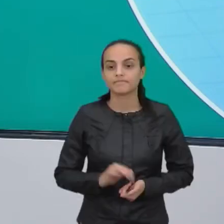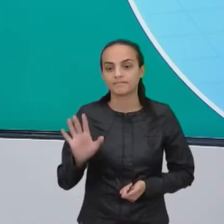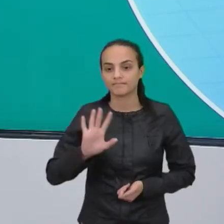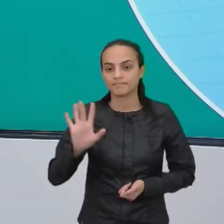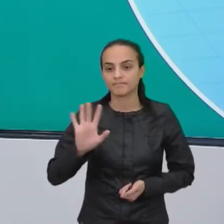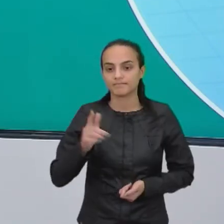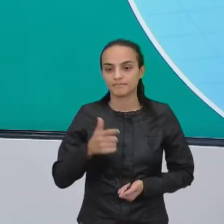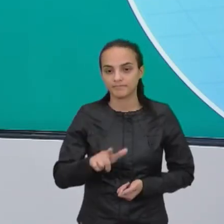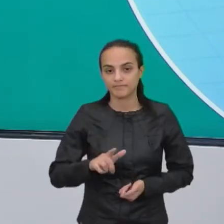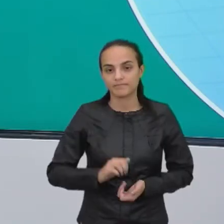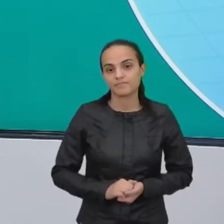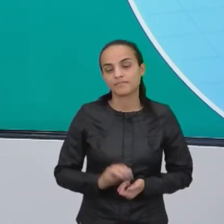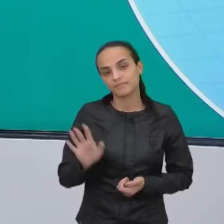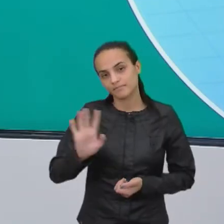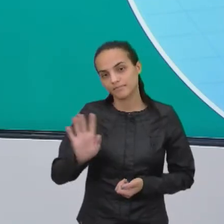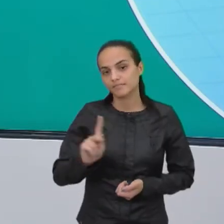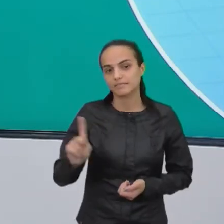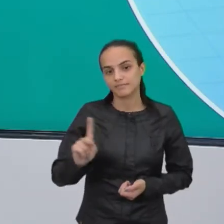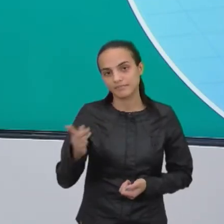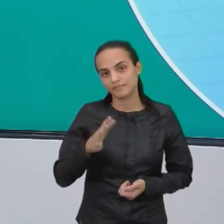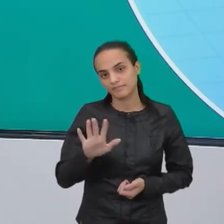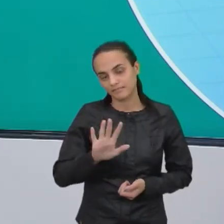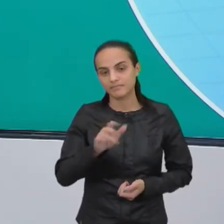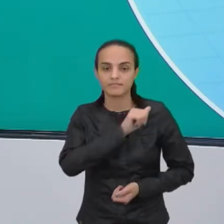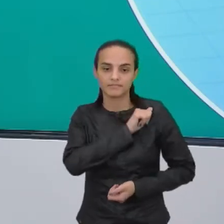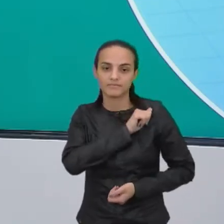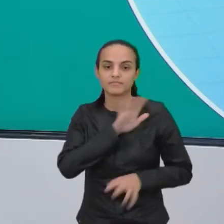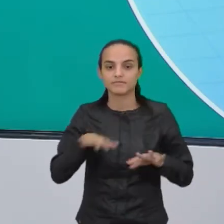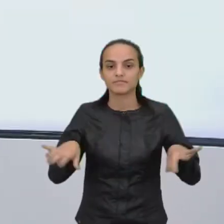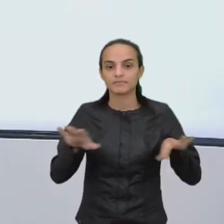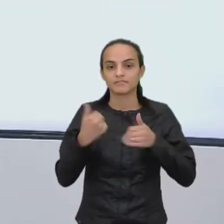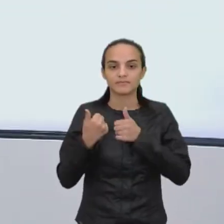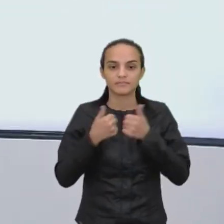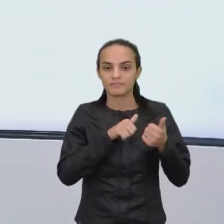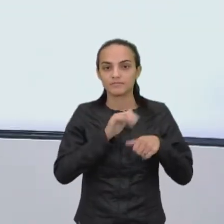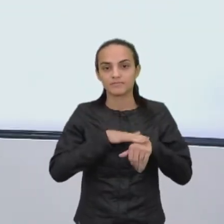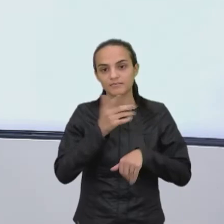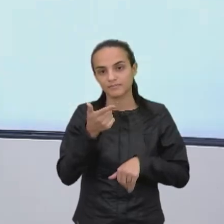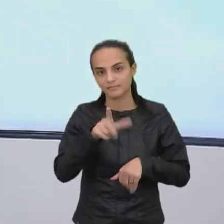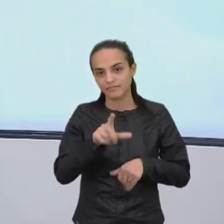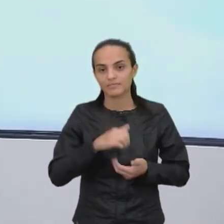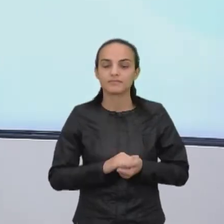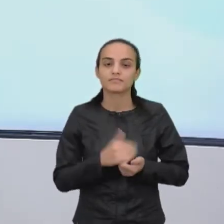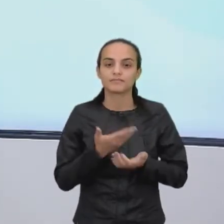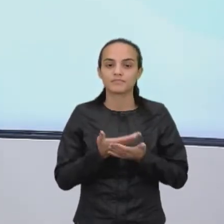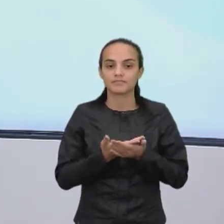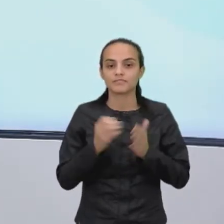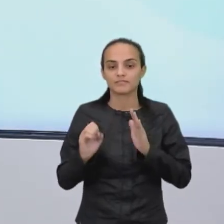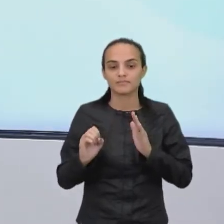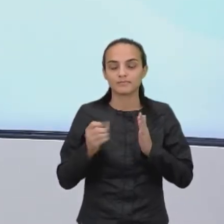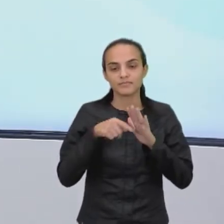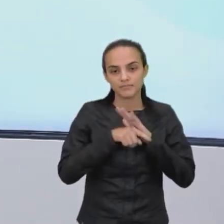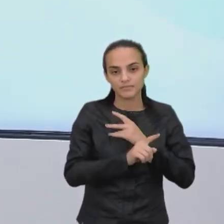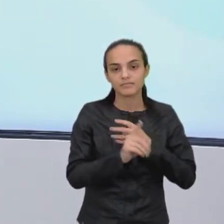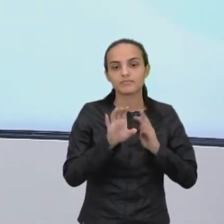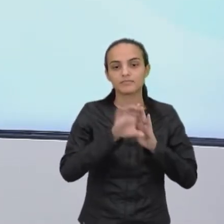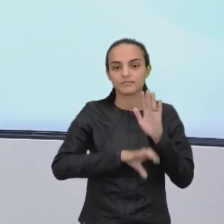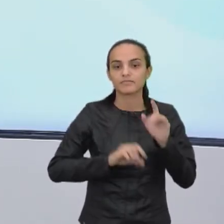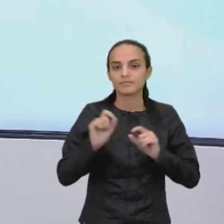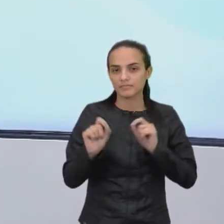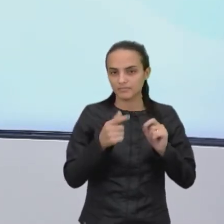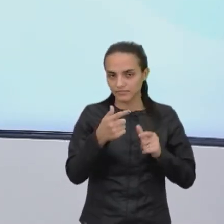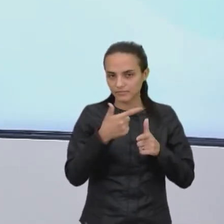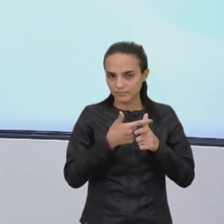Olá mais uma vez, olá professores, olá estudantes e todos que nos acompanham para mais uma aula do nosso aprofundamento curricular, o hashtag Quem